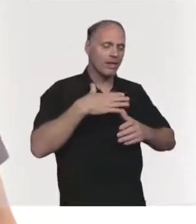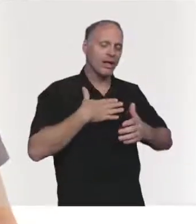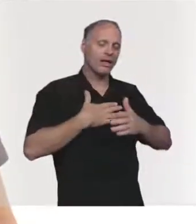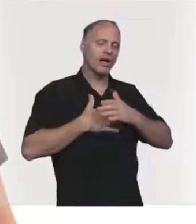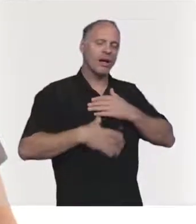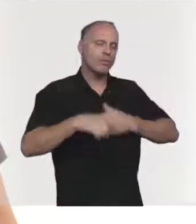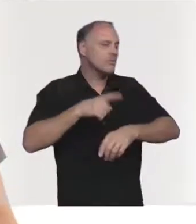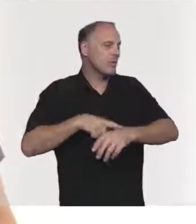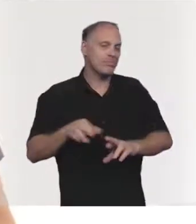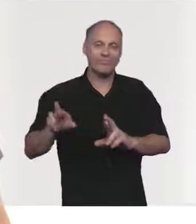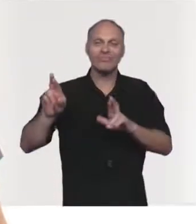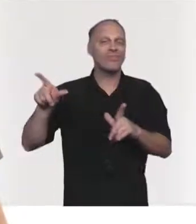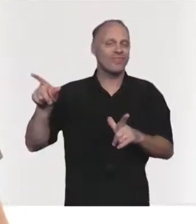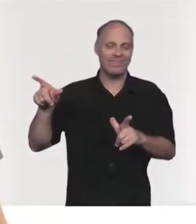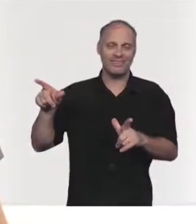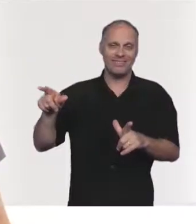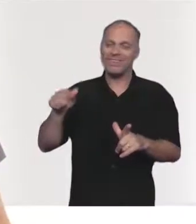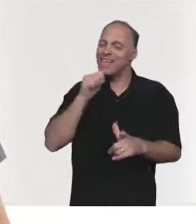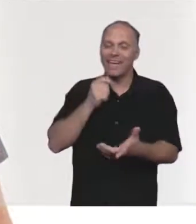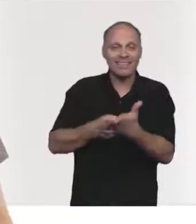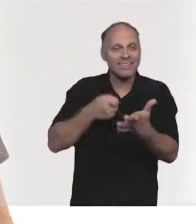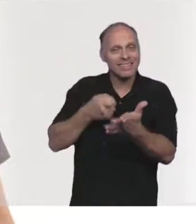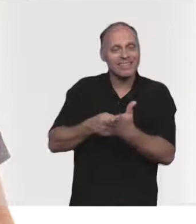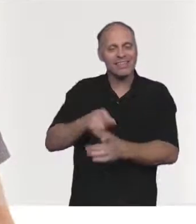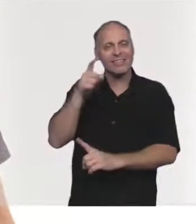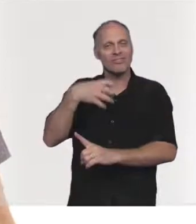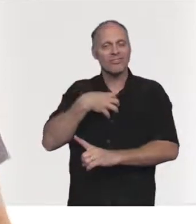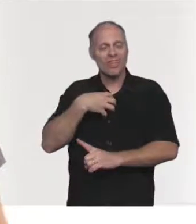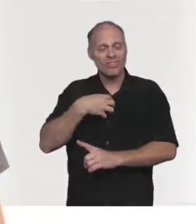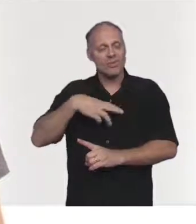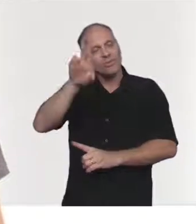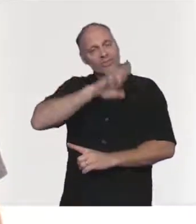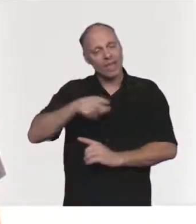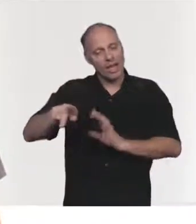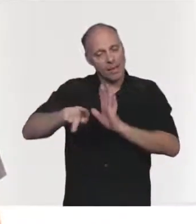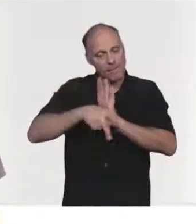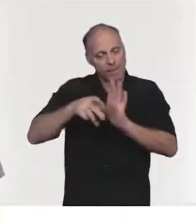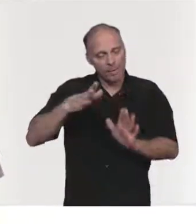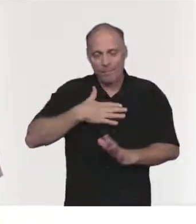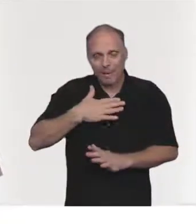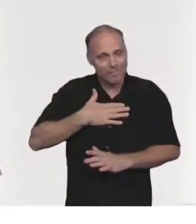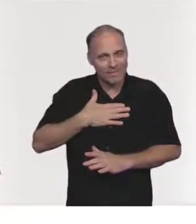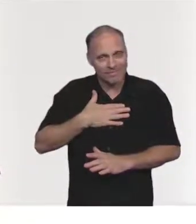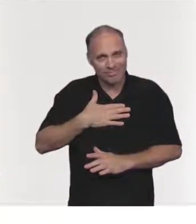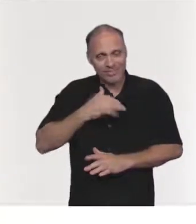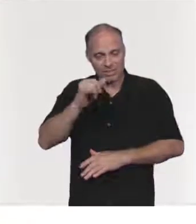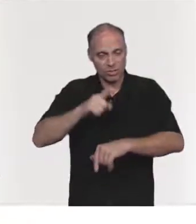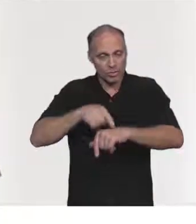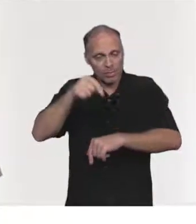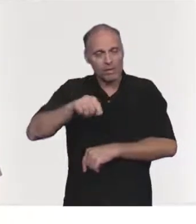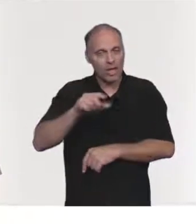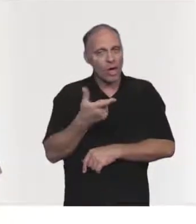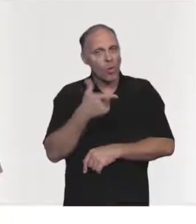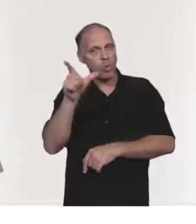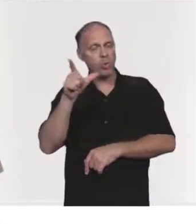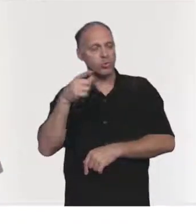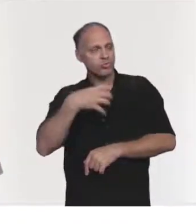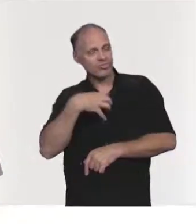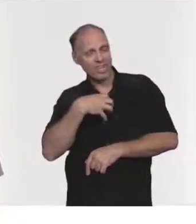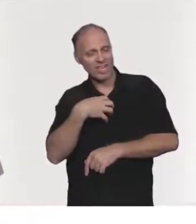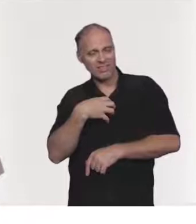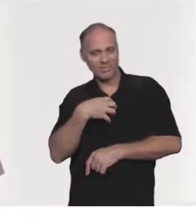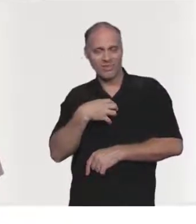é outro, e eu tentei, de certa forma, usar isso a meu favor, né? Se o tempo aqui é outro, eu